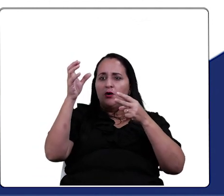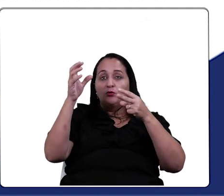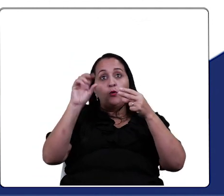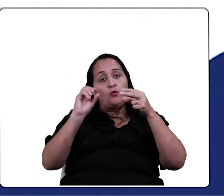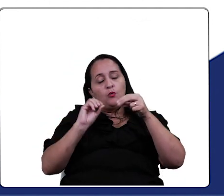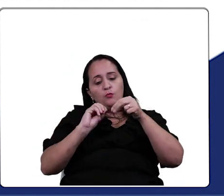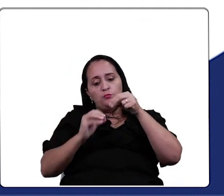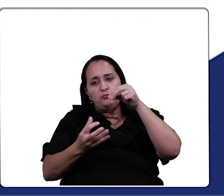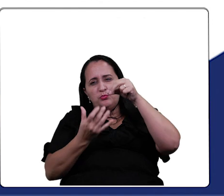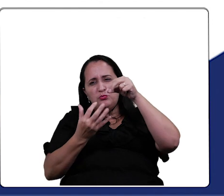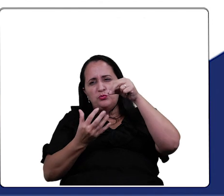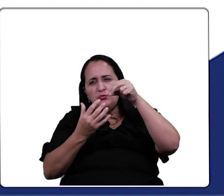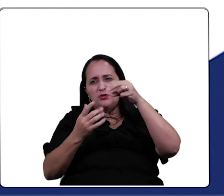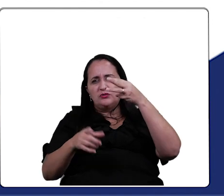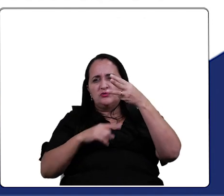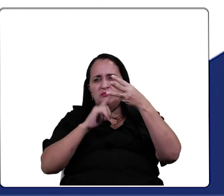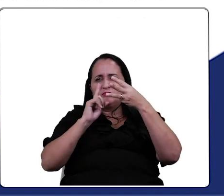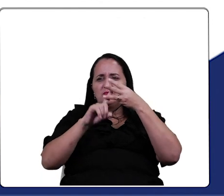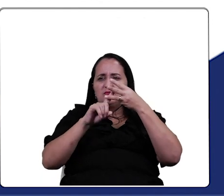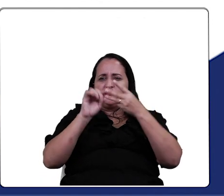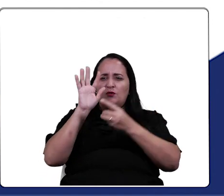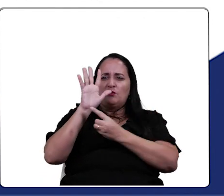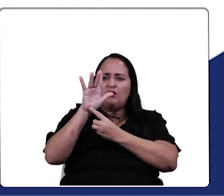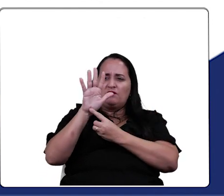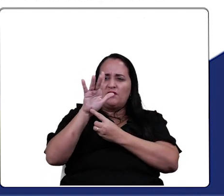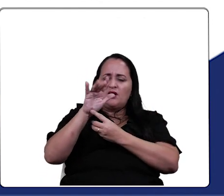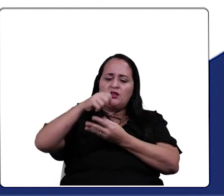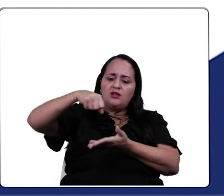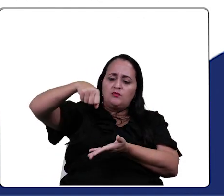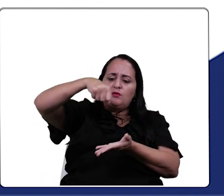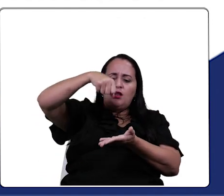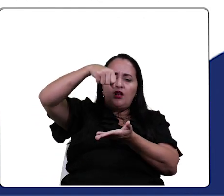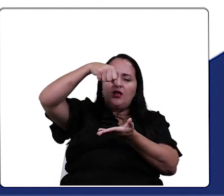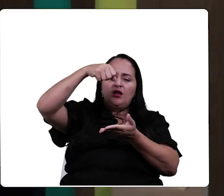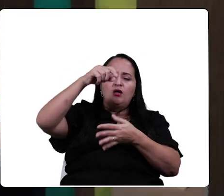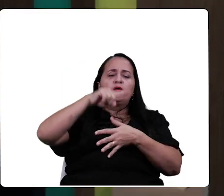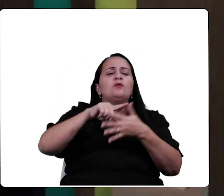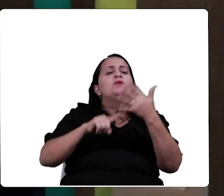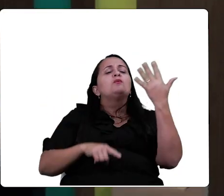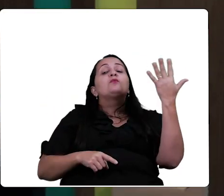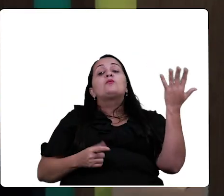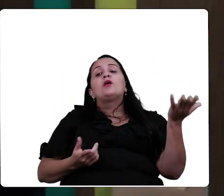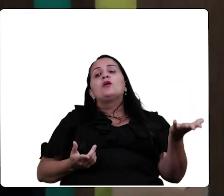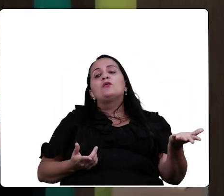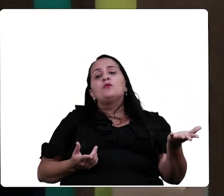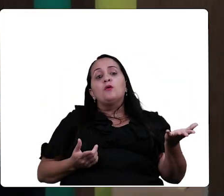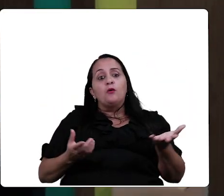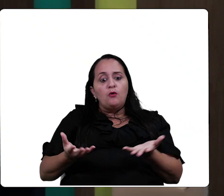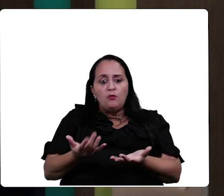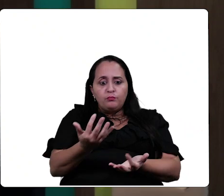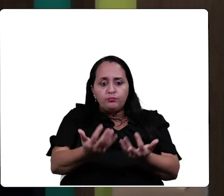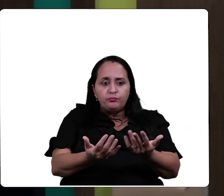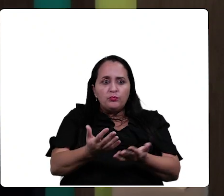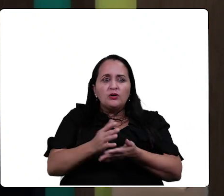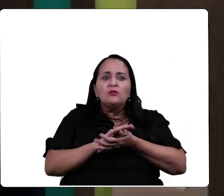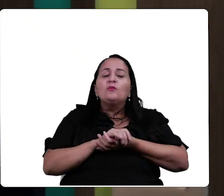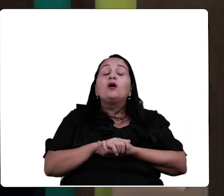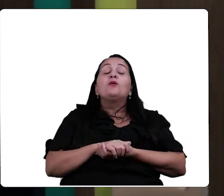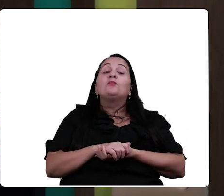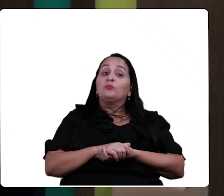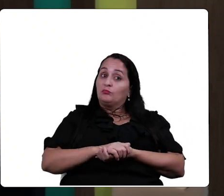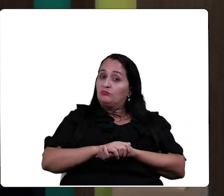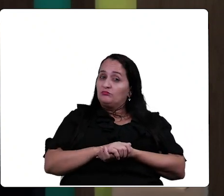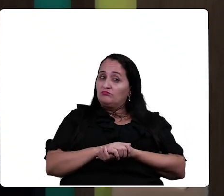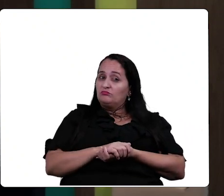um fósforo, uma lâmpada de querosene, uma vela e uma lareira? Não, peraí, tempo já acabou. Qual